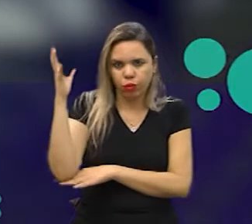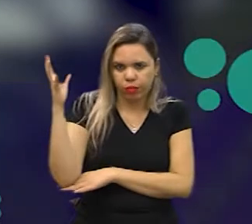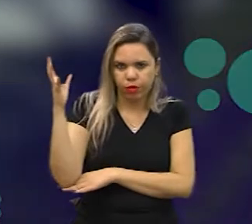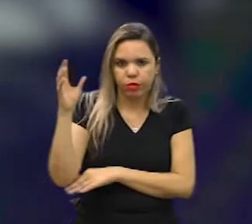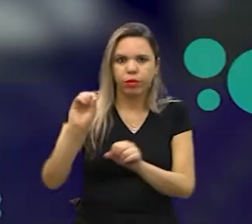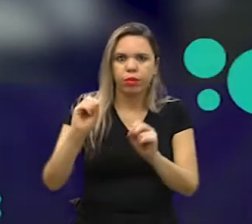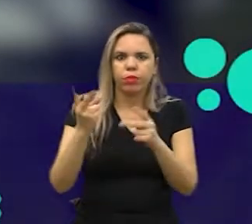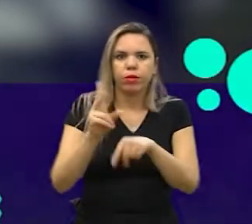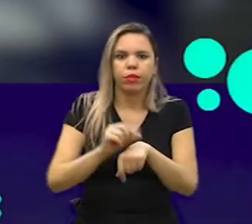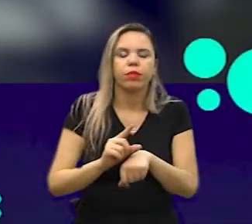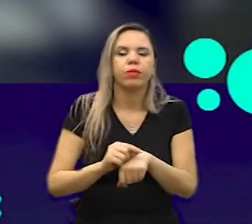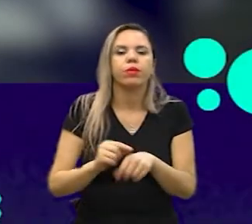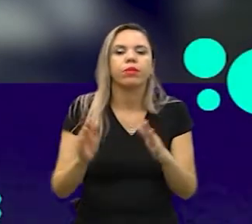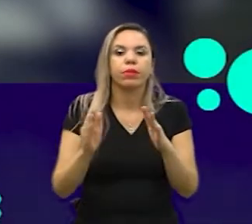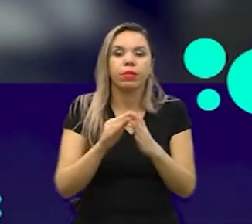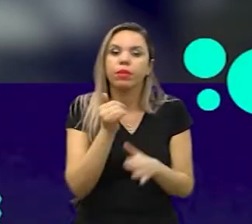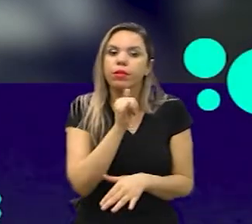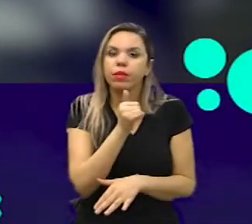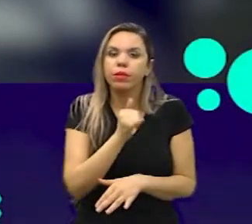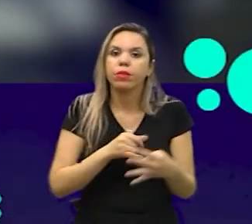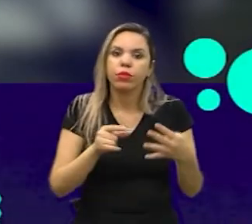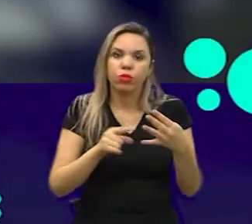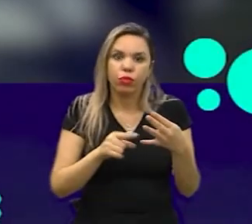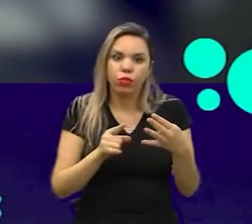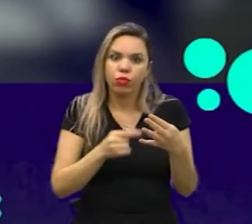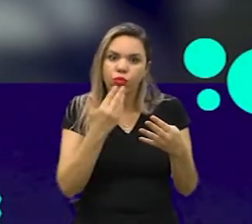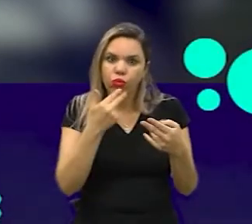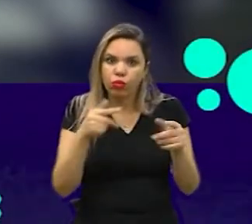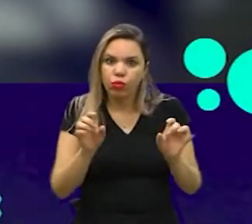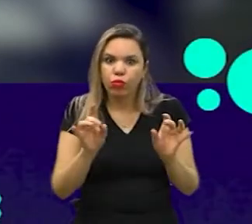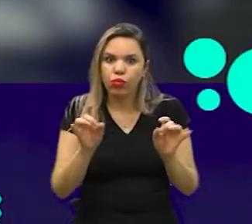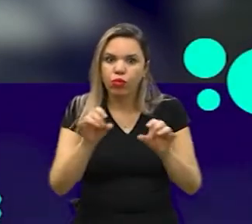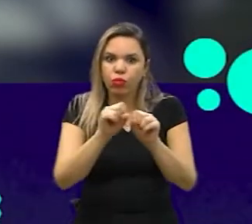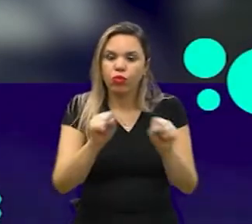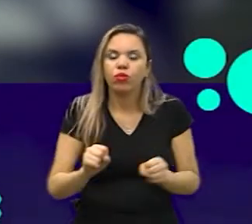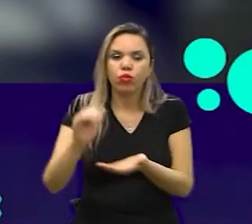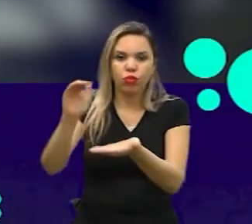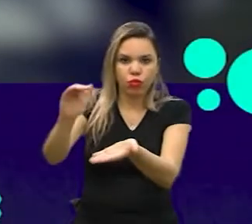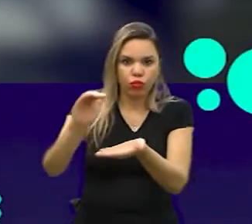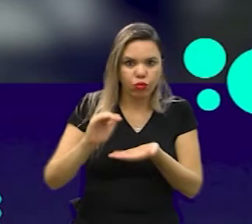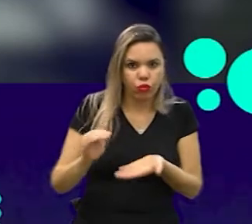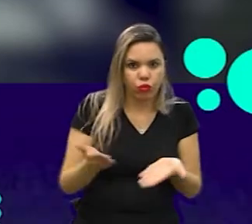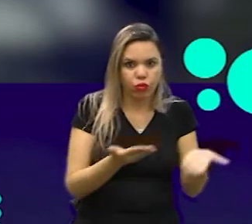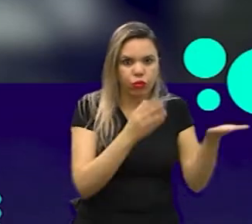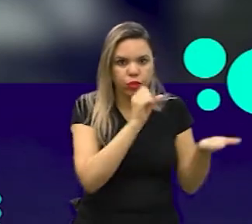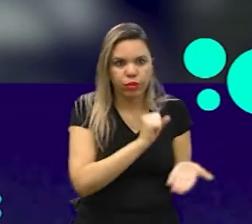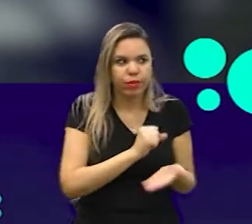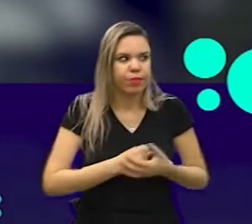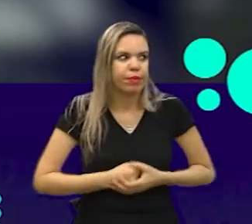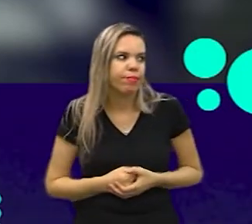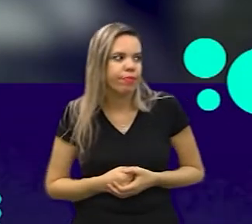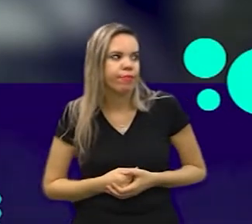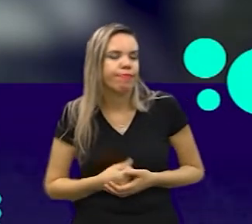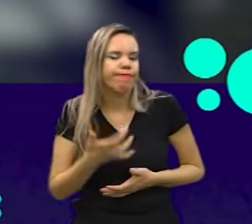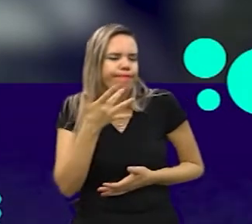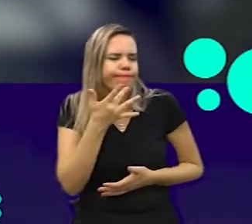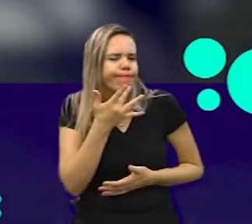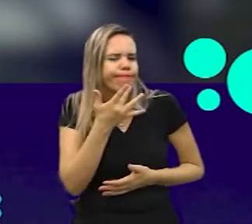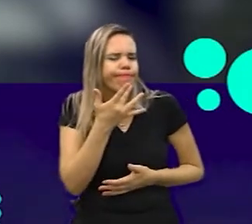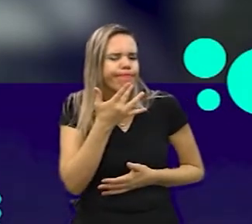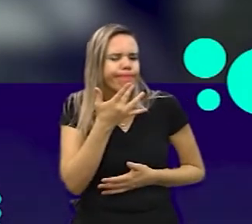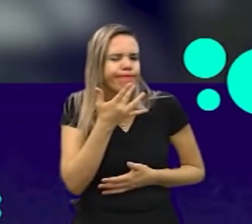das Árvores. Na Casa de Itália vai ter a quarta polentata, em sistema drive-thru neste sábado.